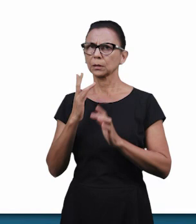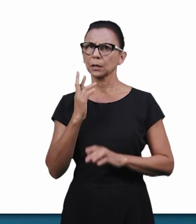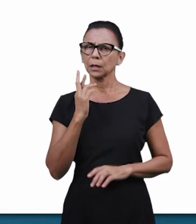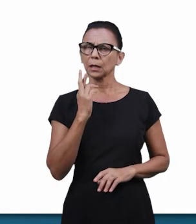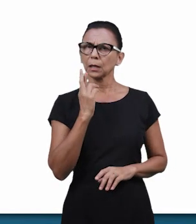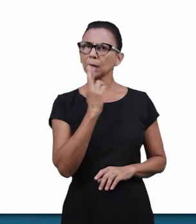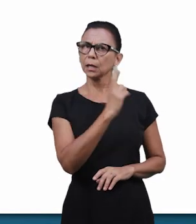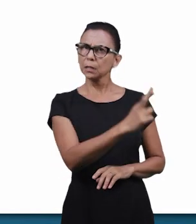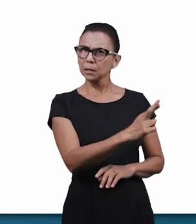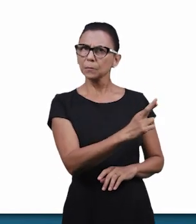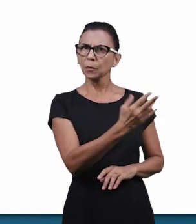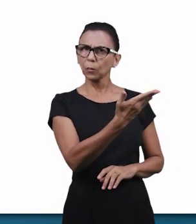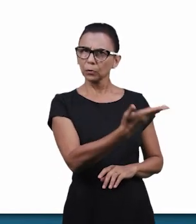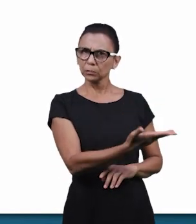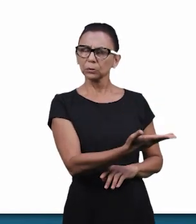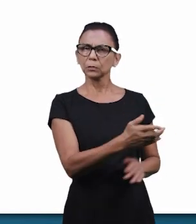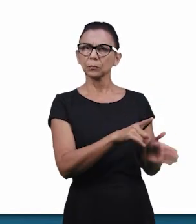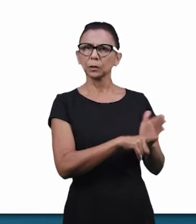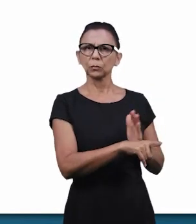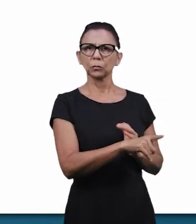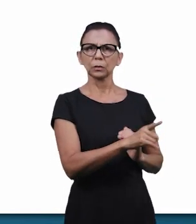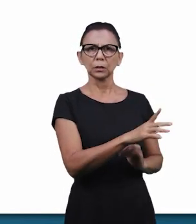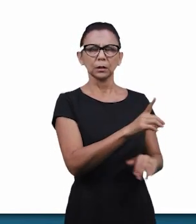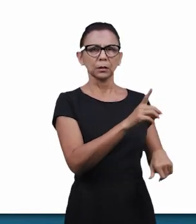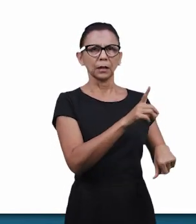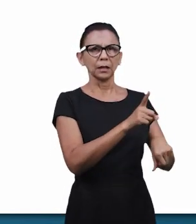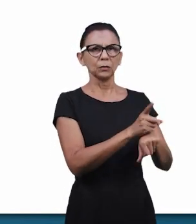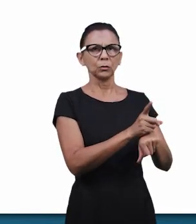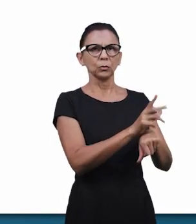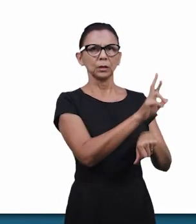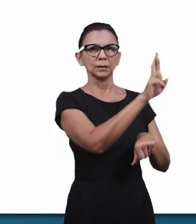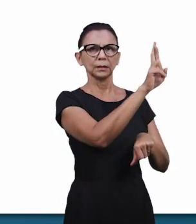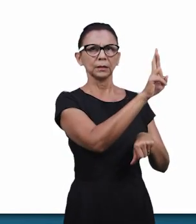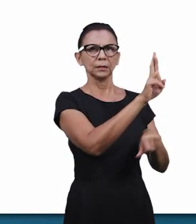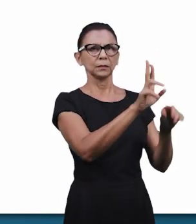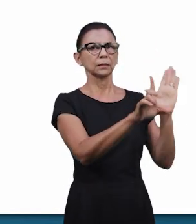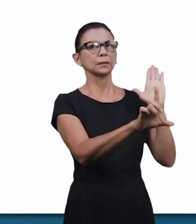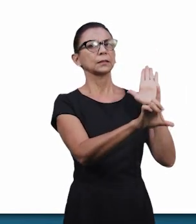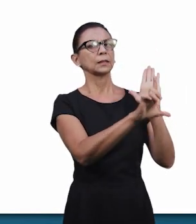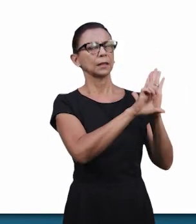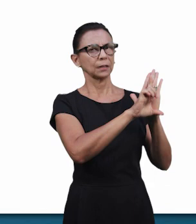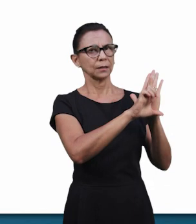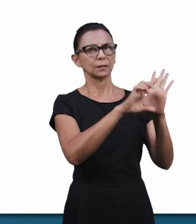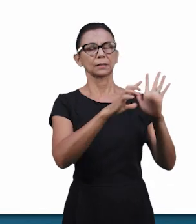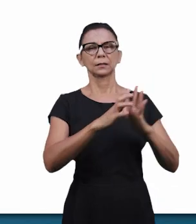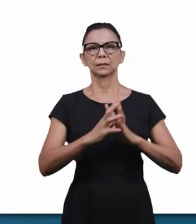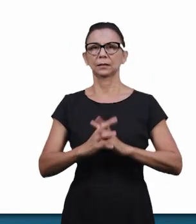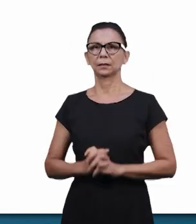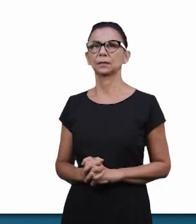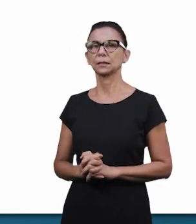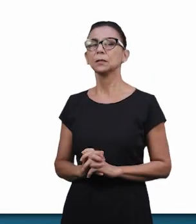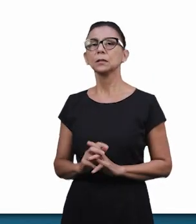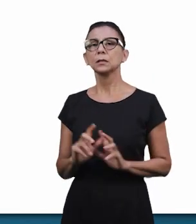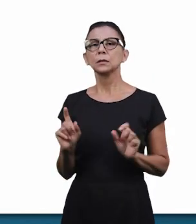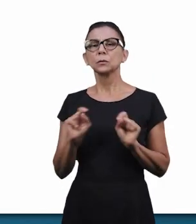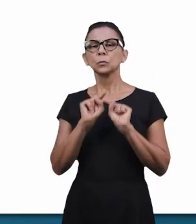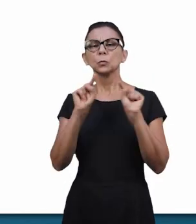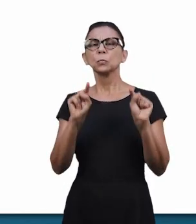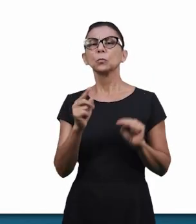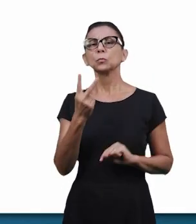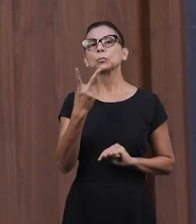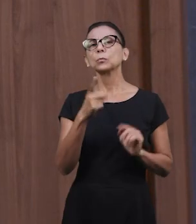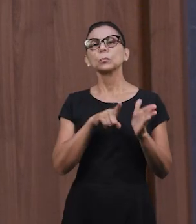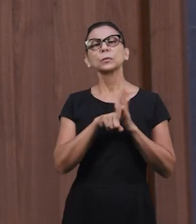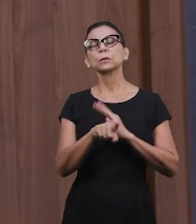à pergunta do doutor da lei com 2 perguntas. Quais foram essas perguntas? Ou seja,